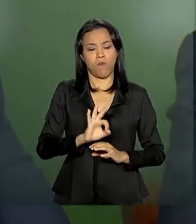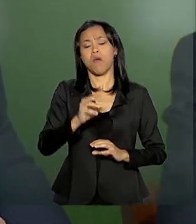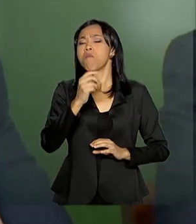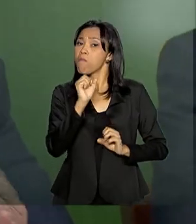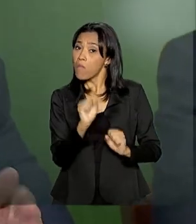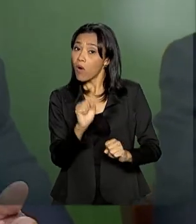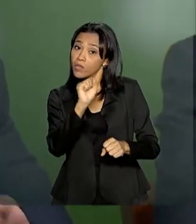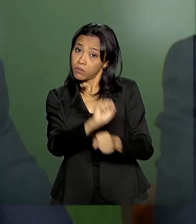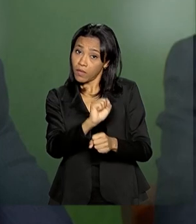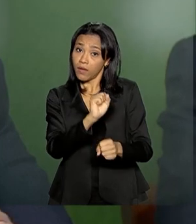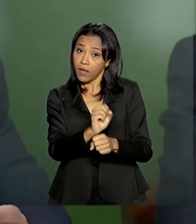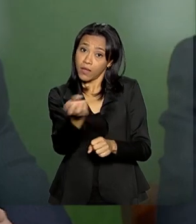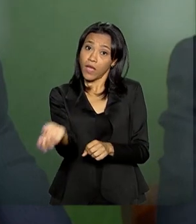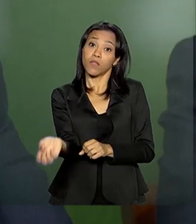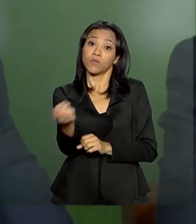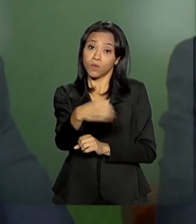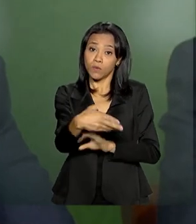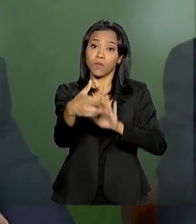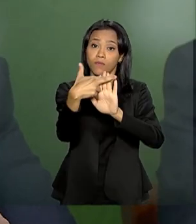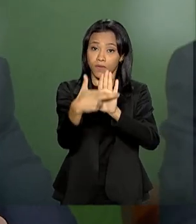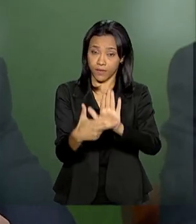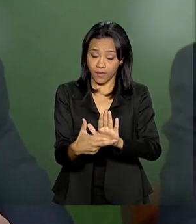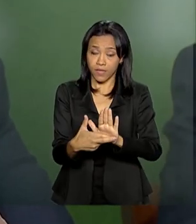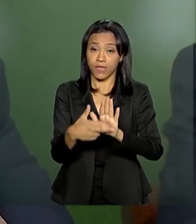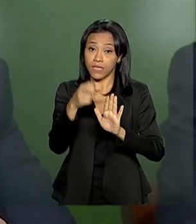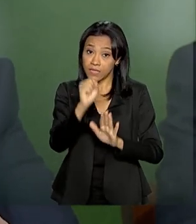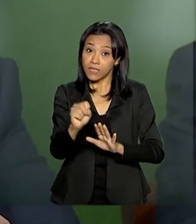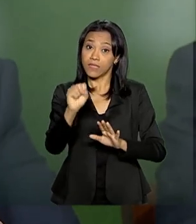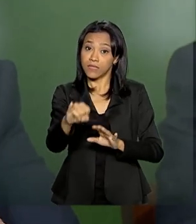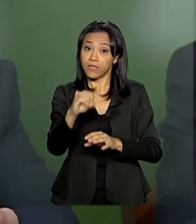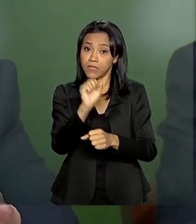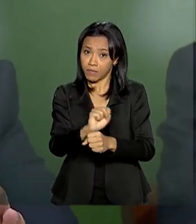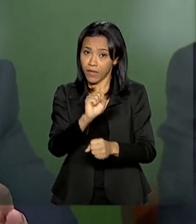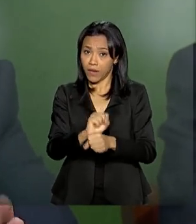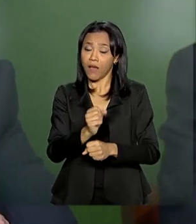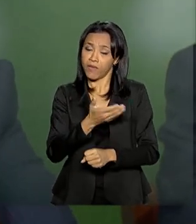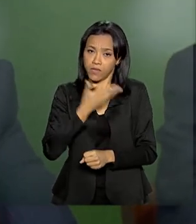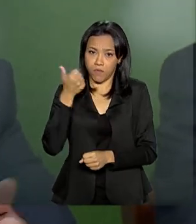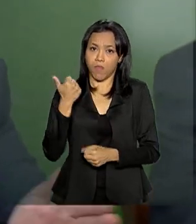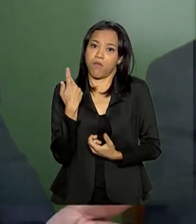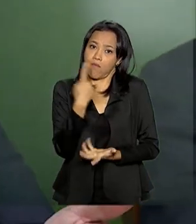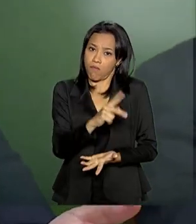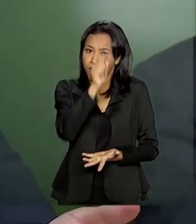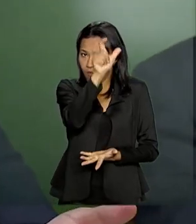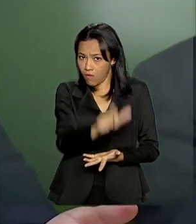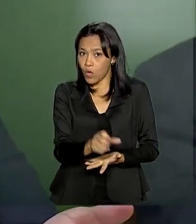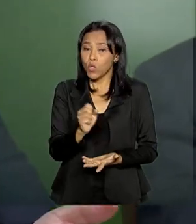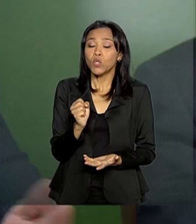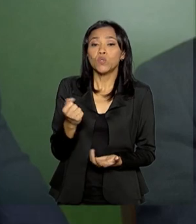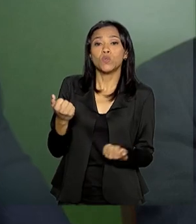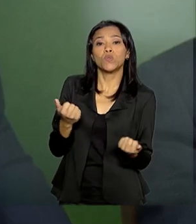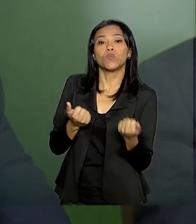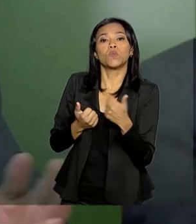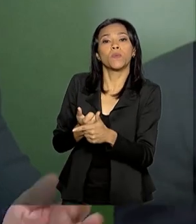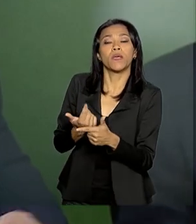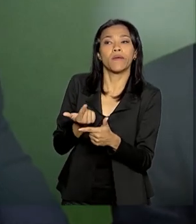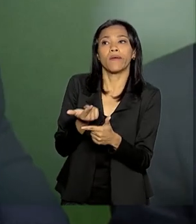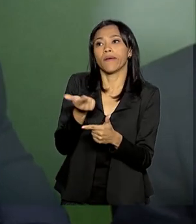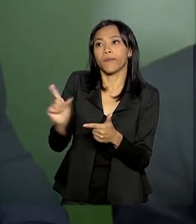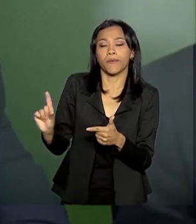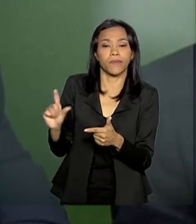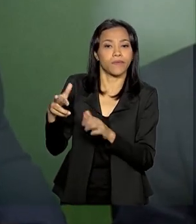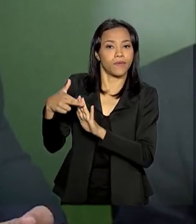Pode ser que a nova regra, se ele esperar mais algum tempo, seja mais vantajosa para ele do que aquela que ele